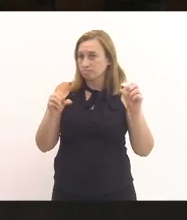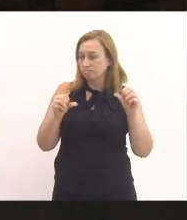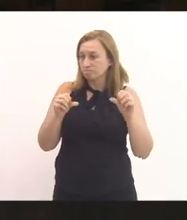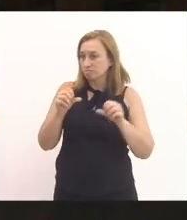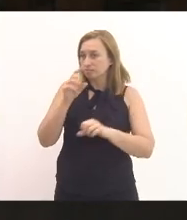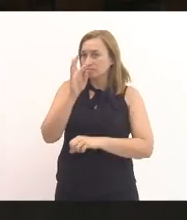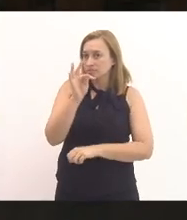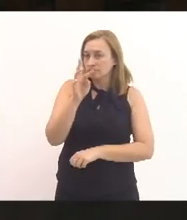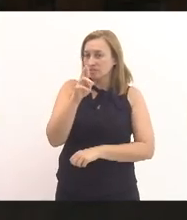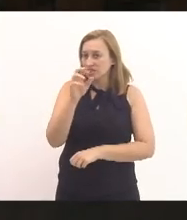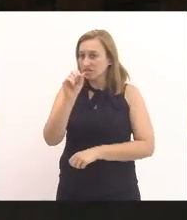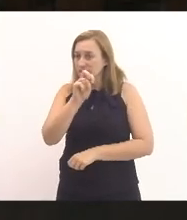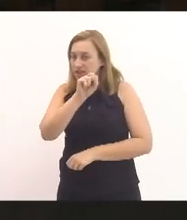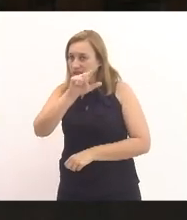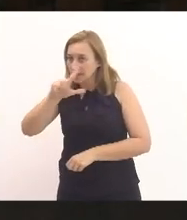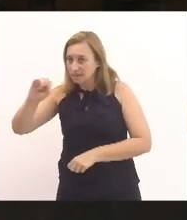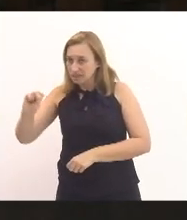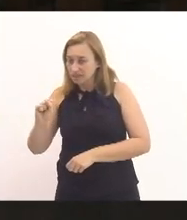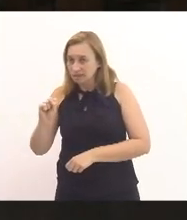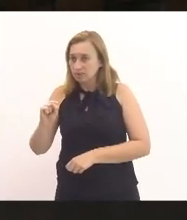lindo também o nome